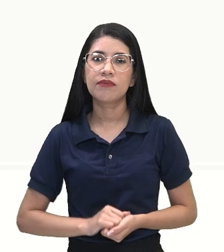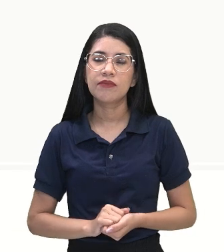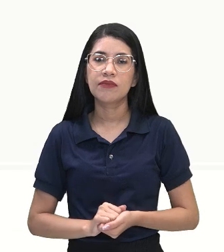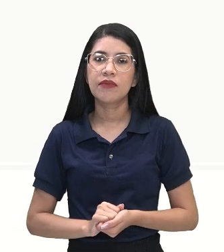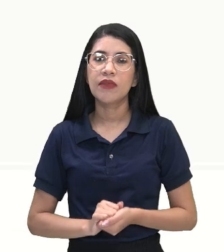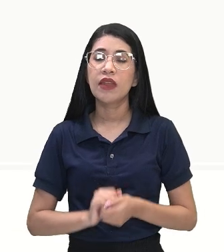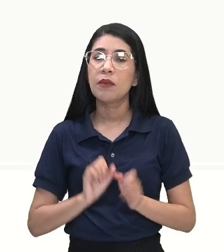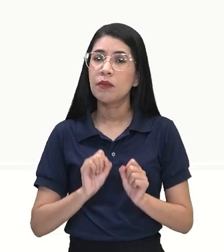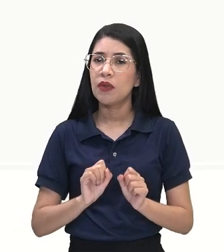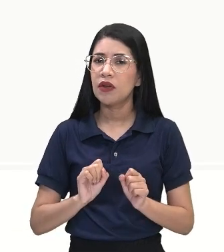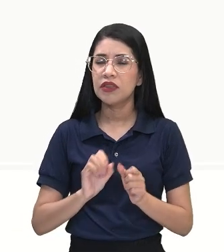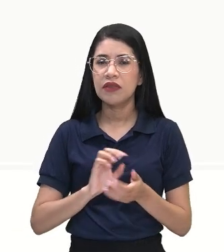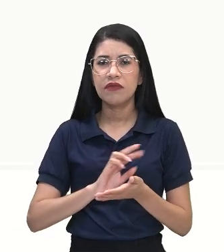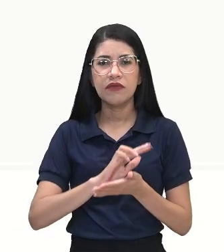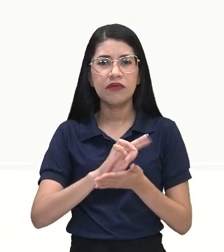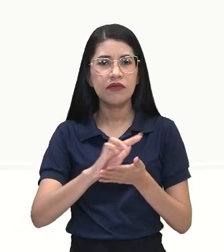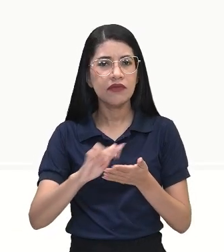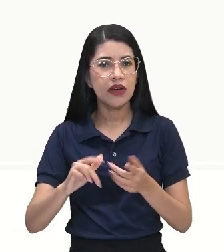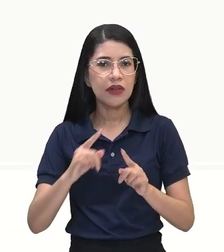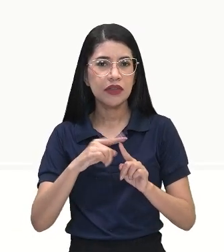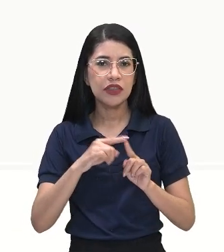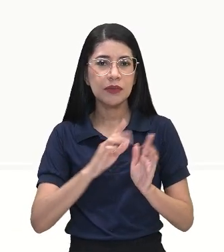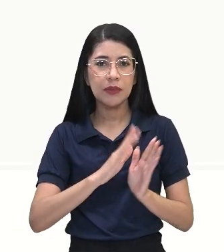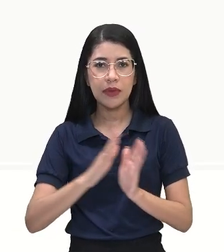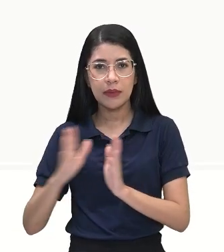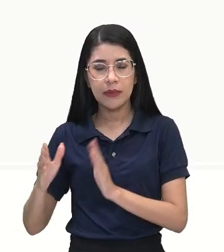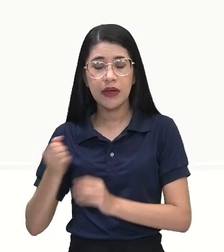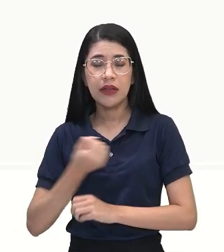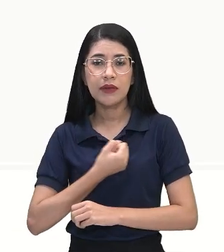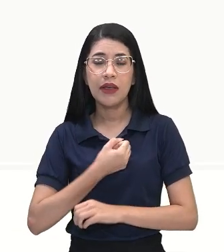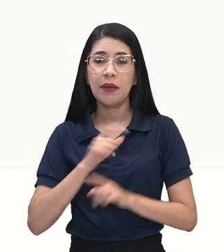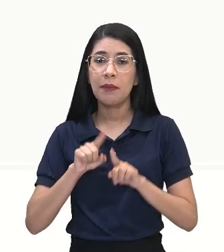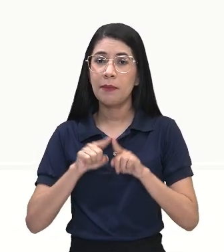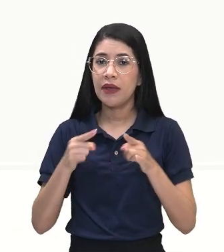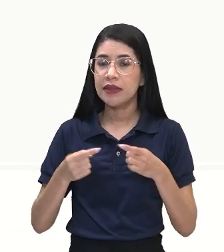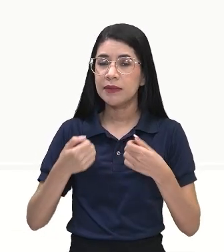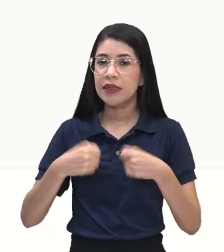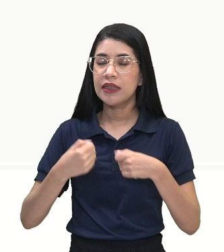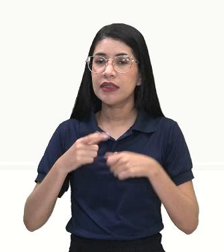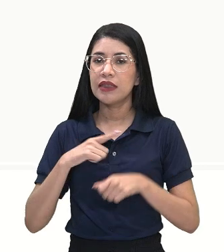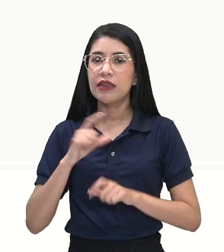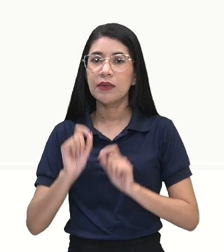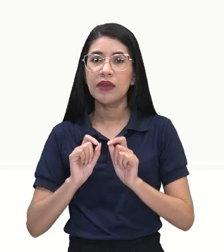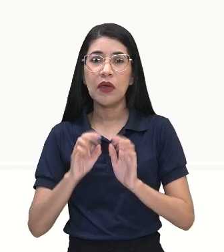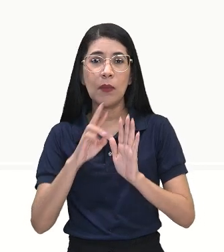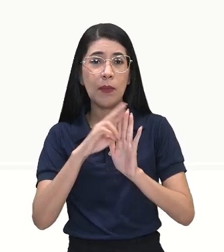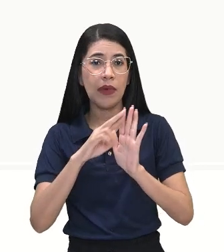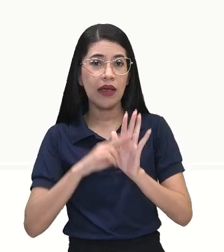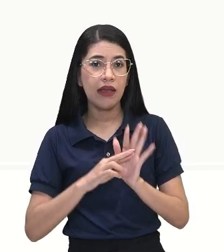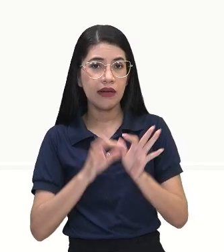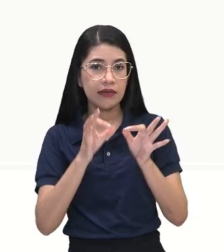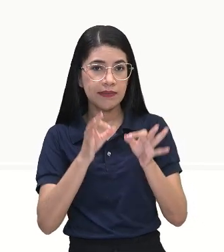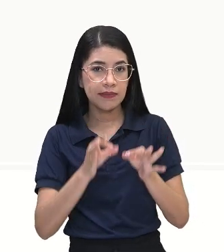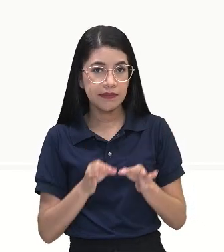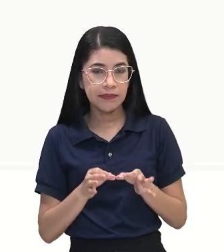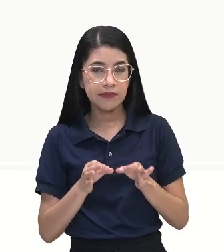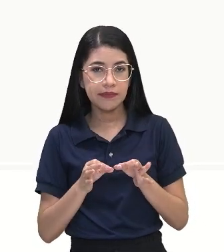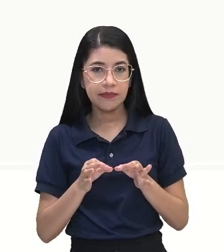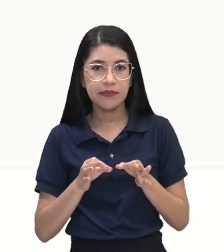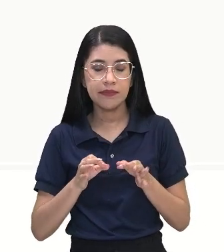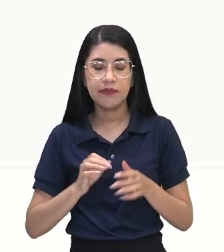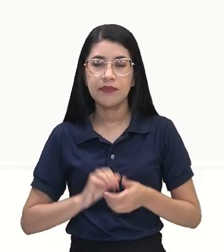Posso formar qualquer sequência numérica desde que haja uma lógica para essa sequência, tá bom?